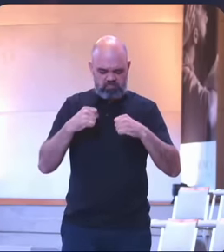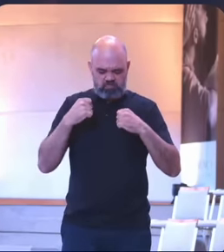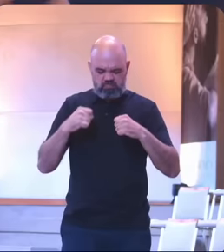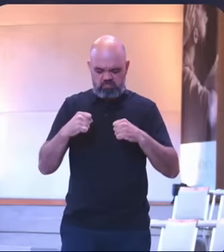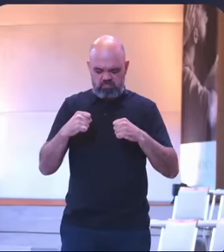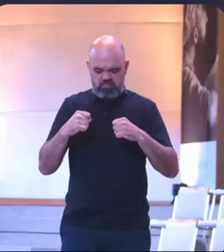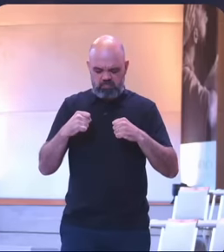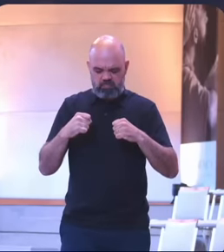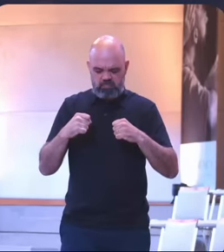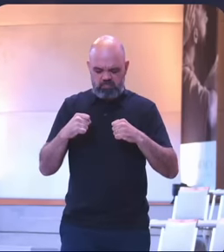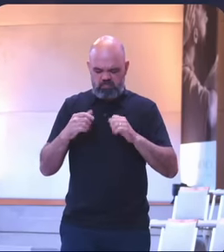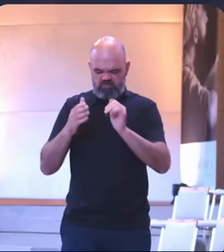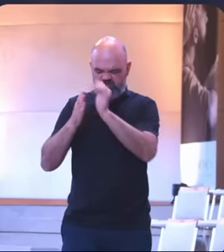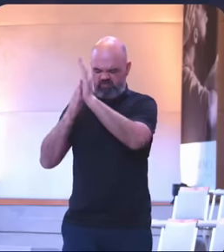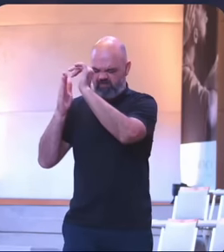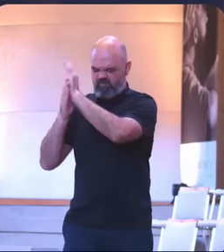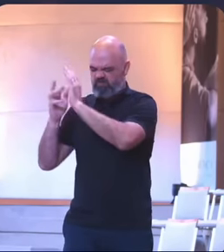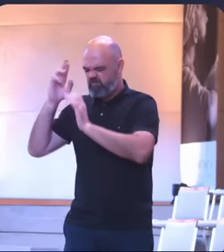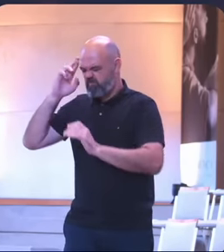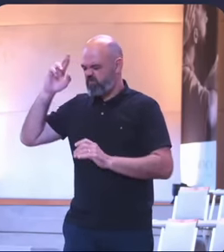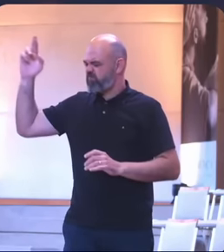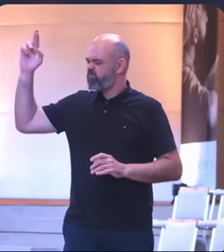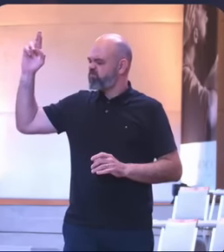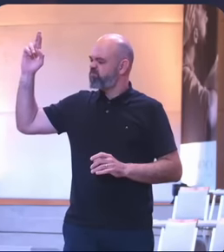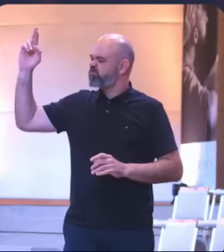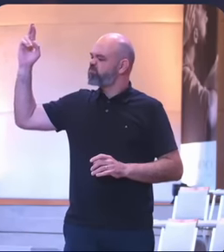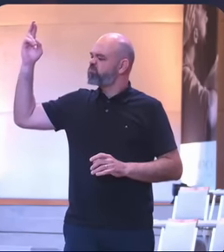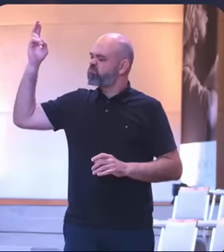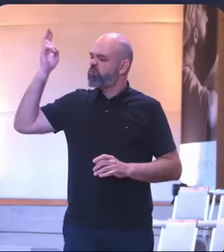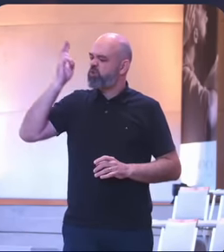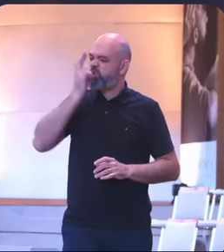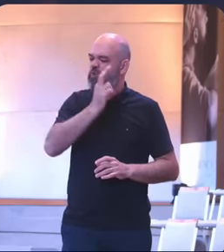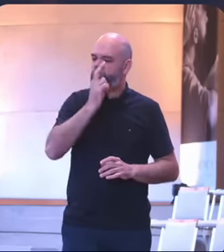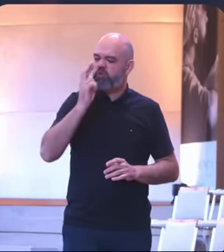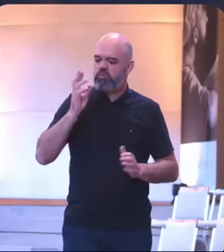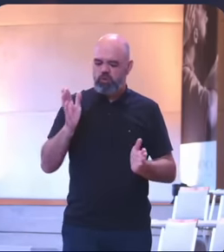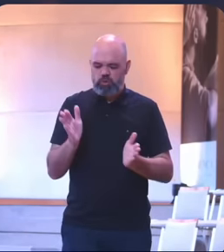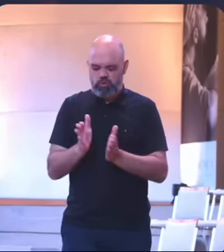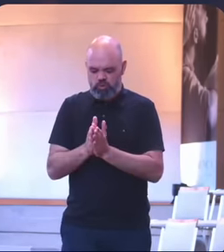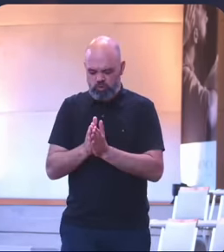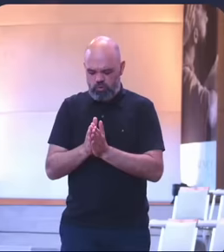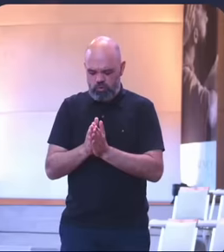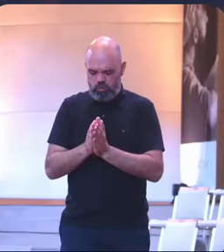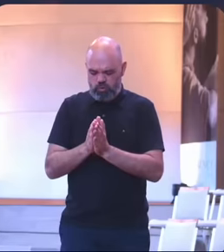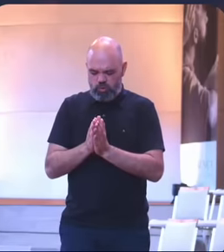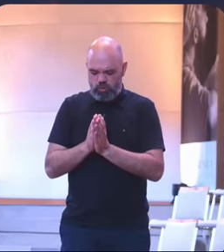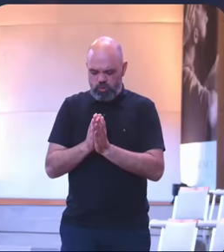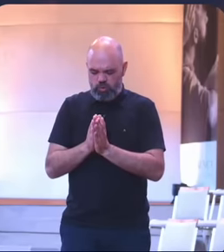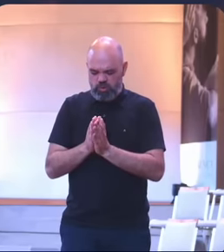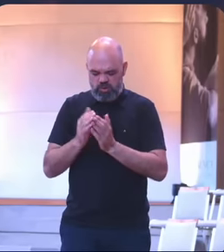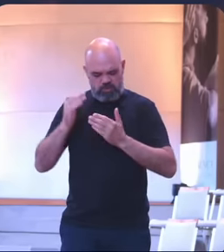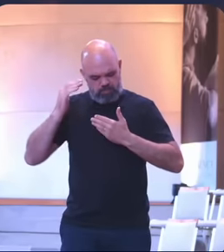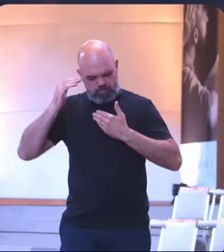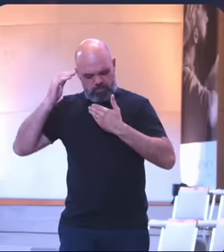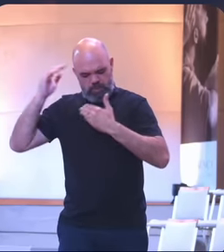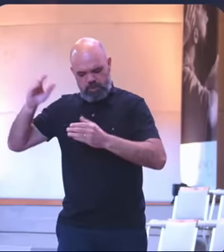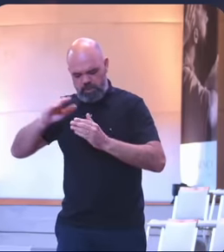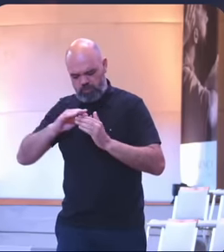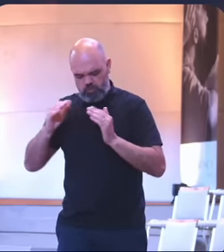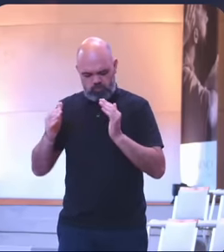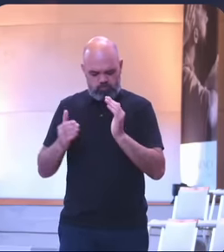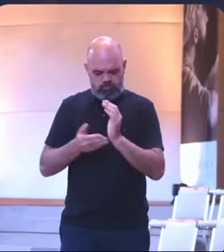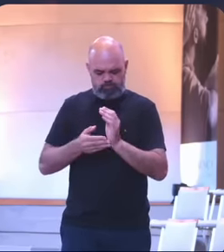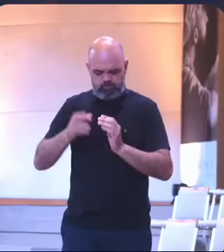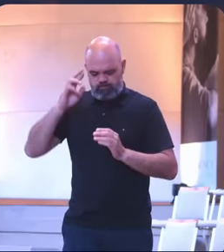pelas respostas da oração, como ouvimos da Thalita agora. Obrigado por tudo que o Senhor fez.